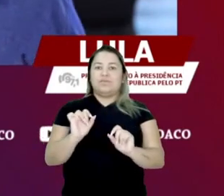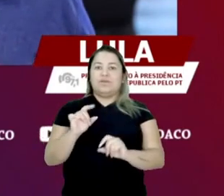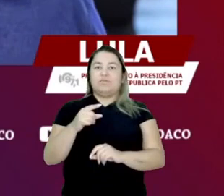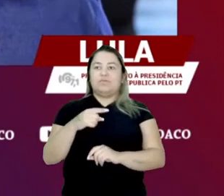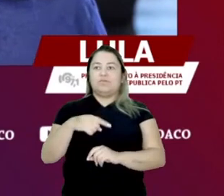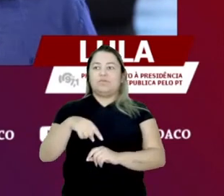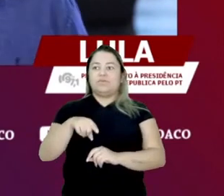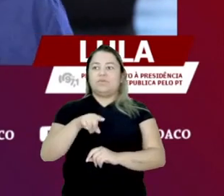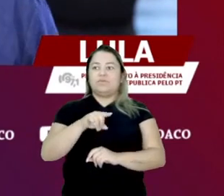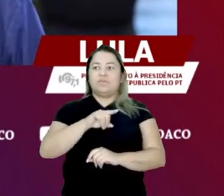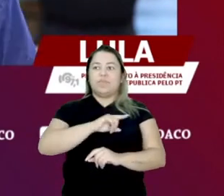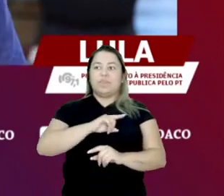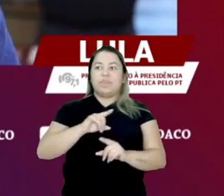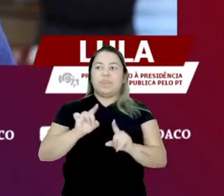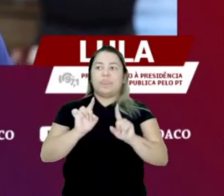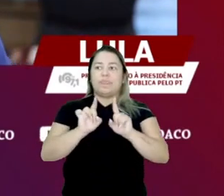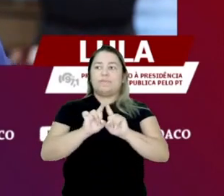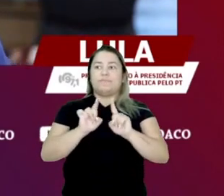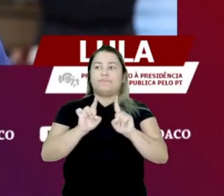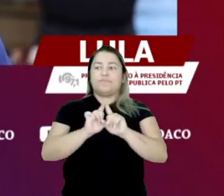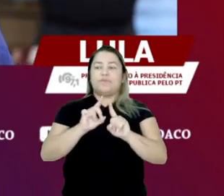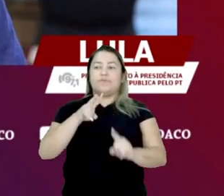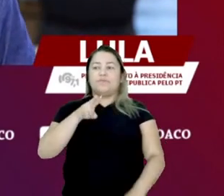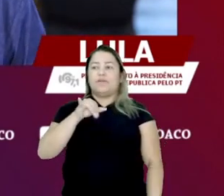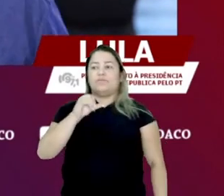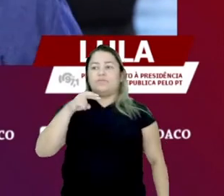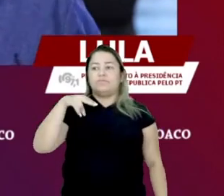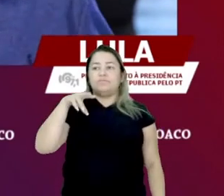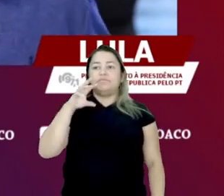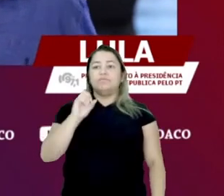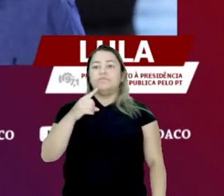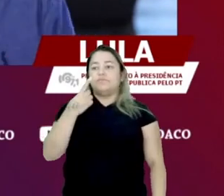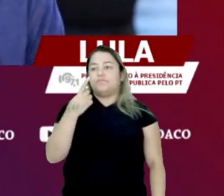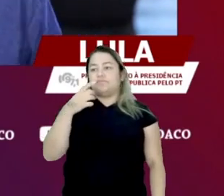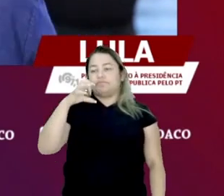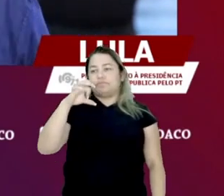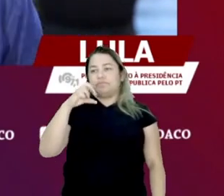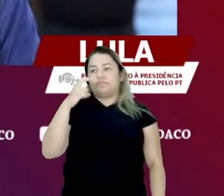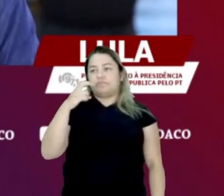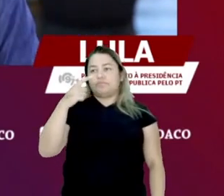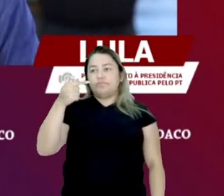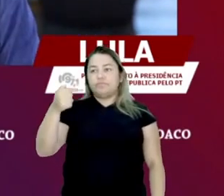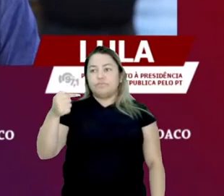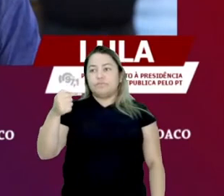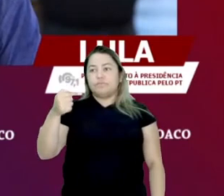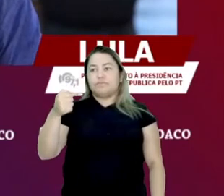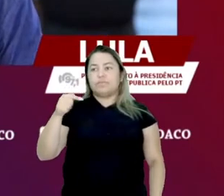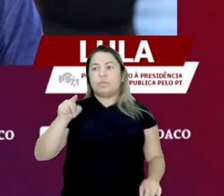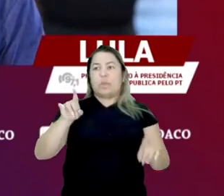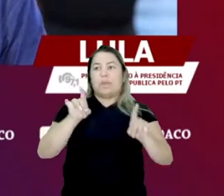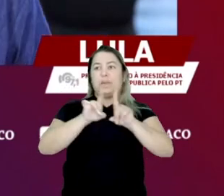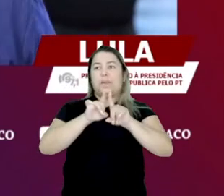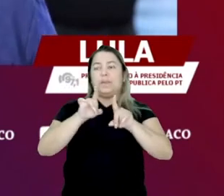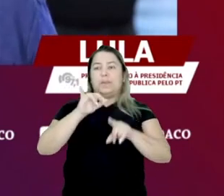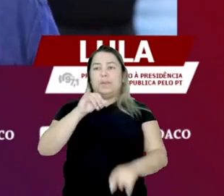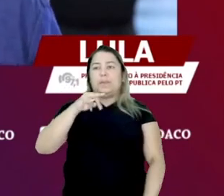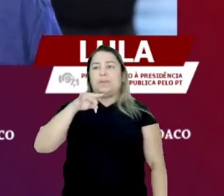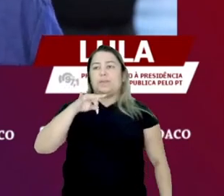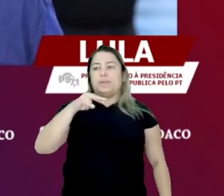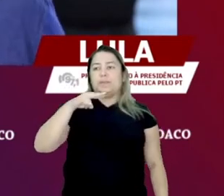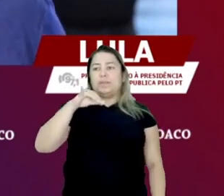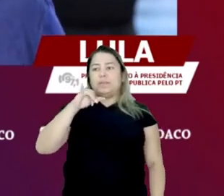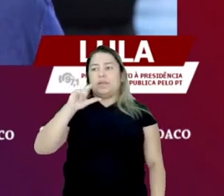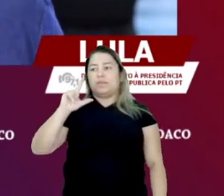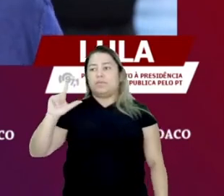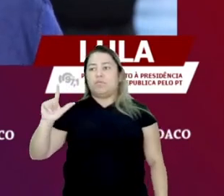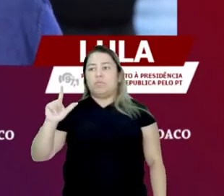era presidente do Conselho Internacional. E virei corintiano morando numa terra do Santos. Então eu acho que é muito